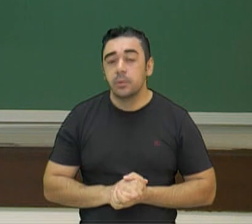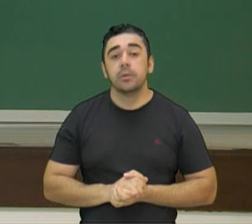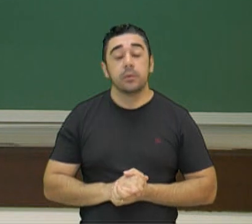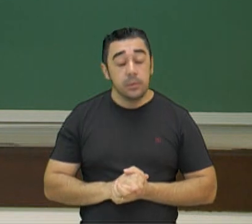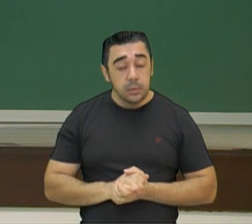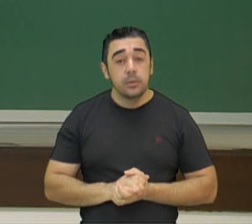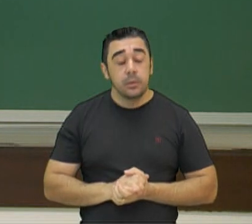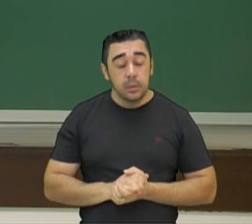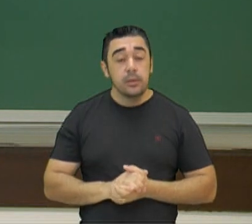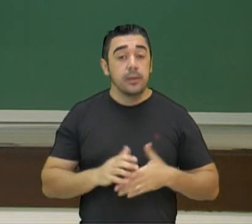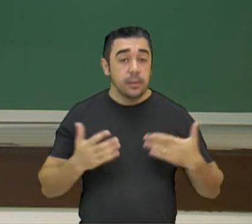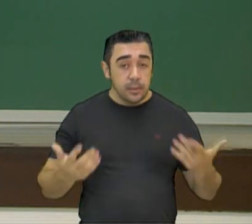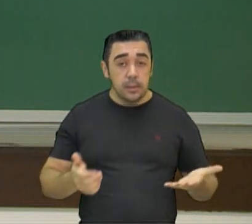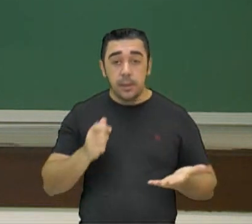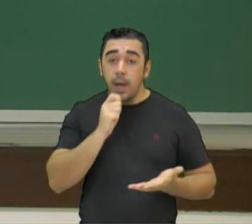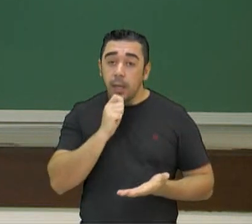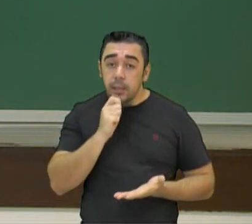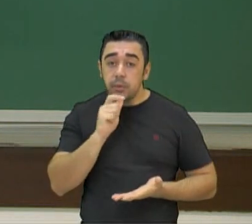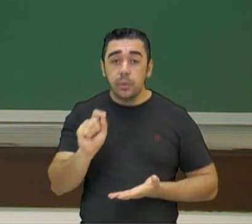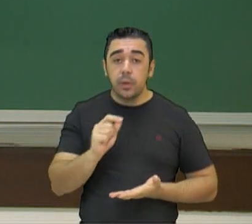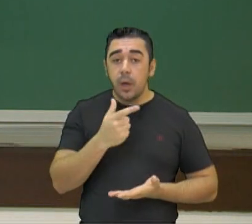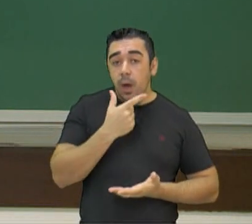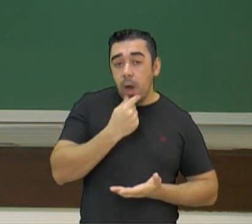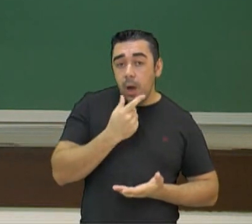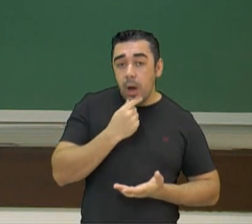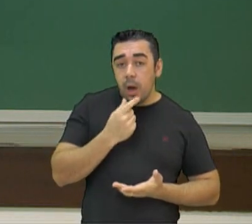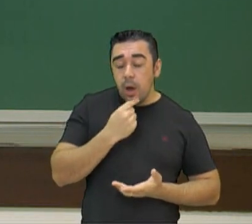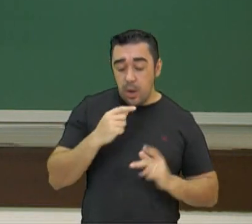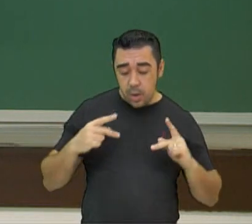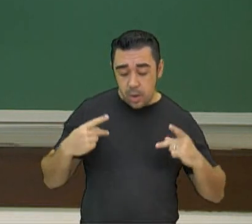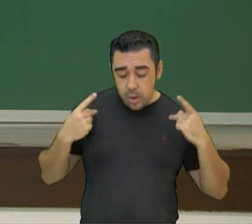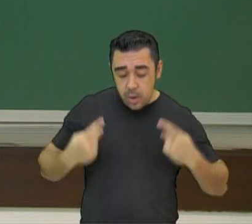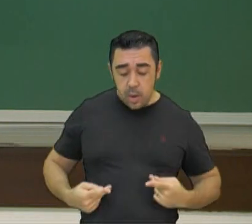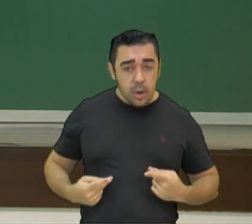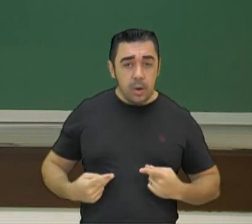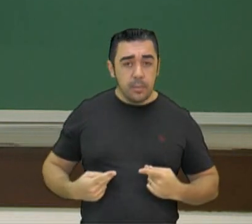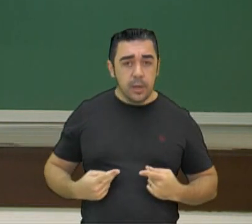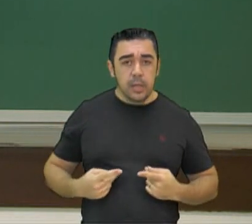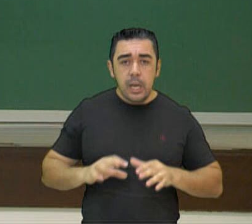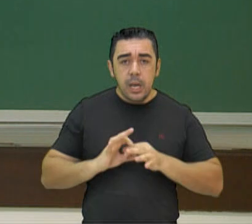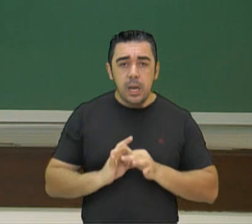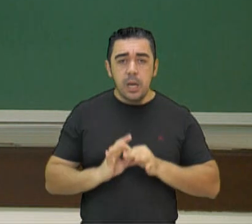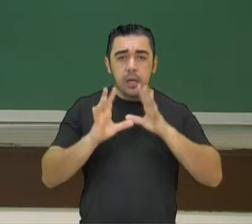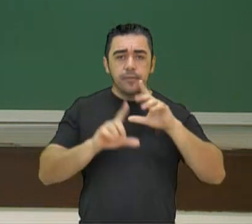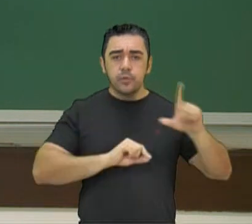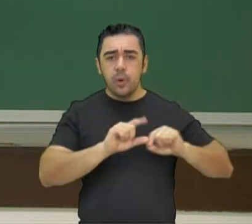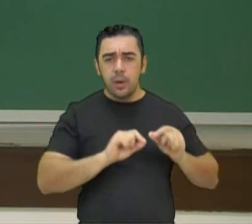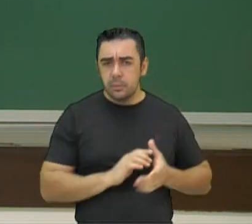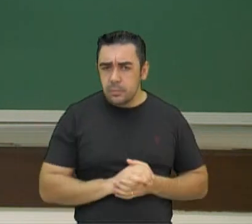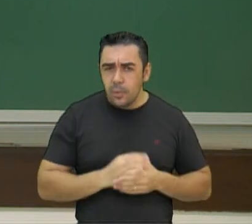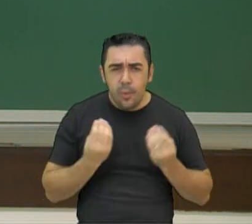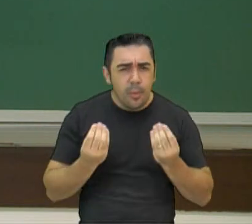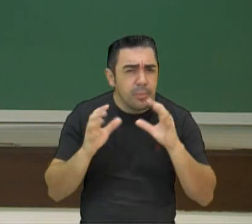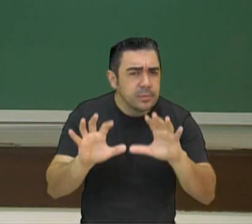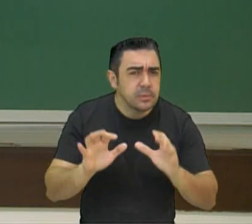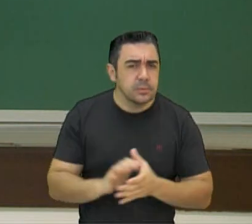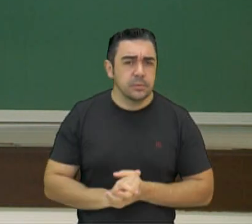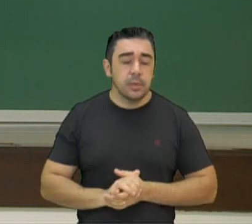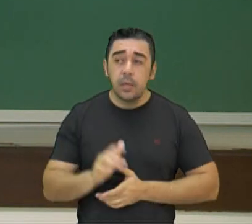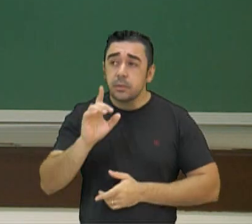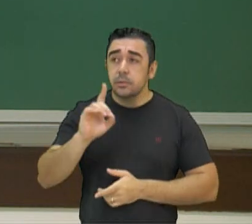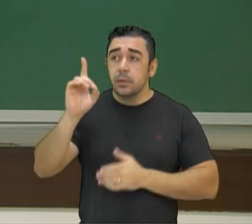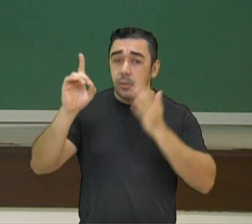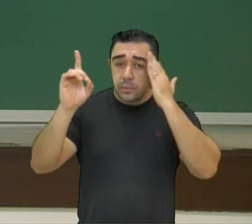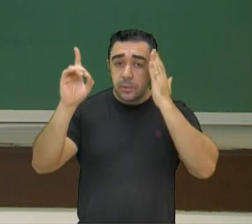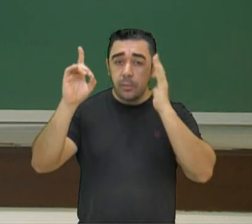e ao mesmo tempo o homem ser livre para escolher? É algo assim. Na onisciência,